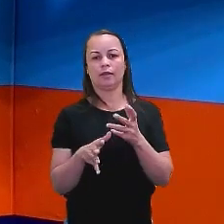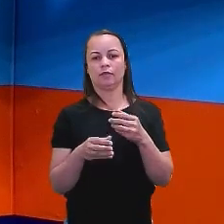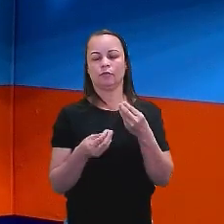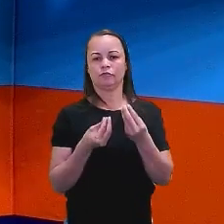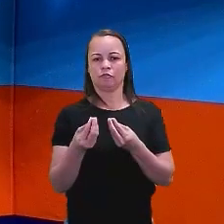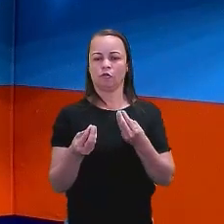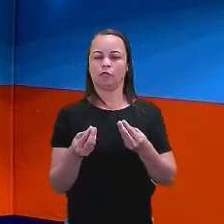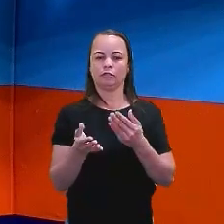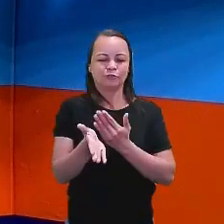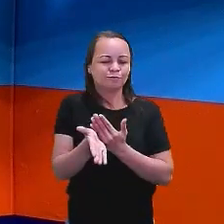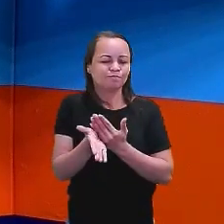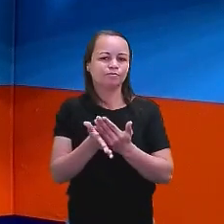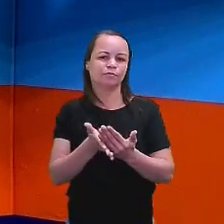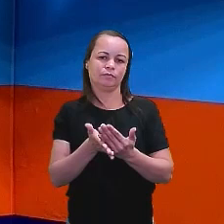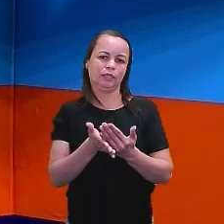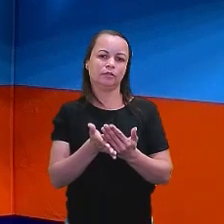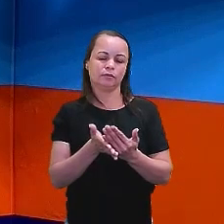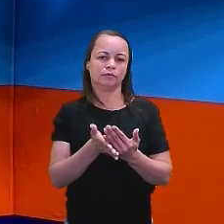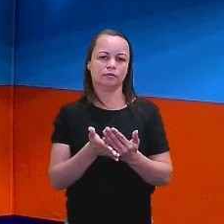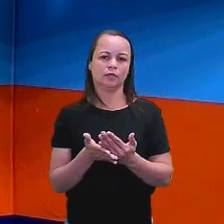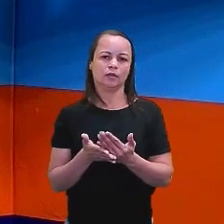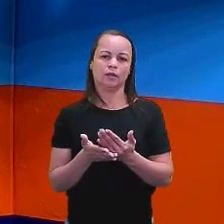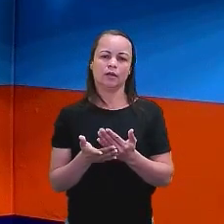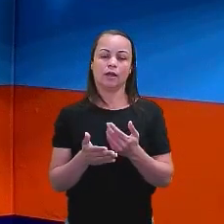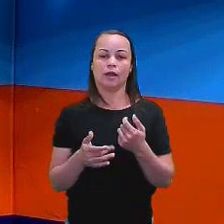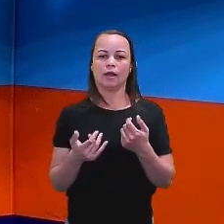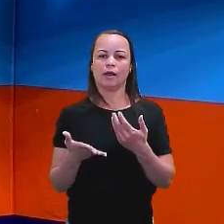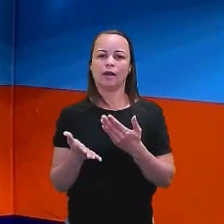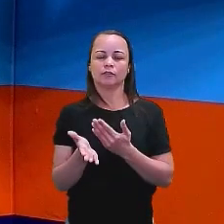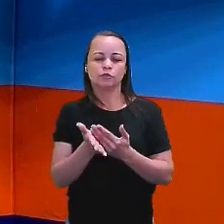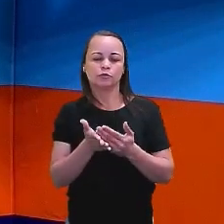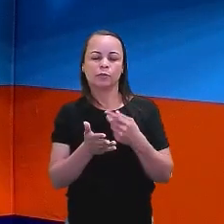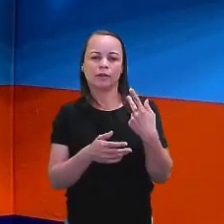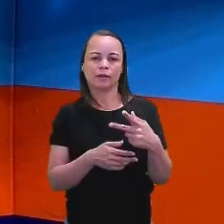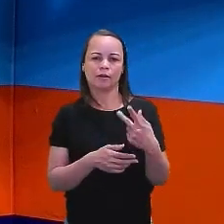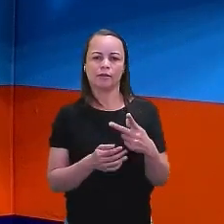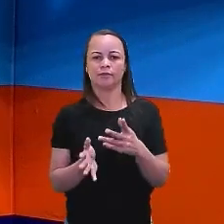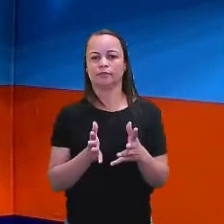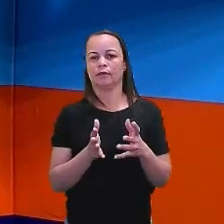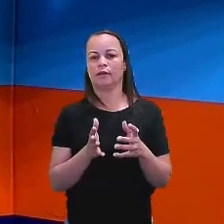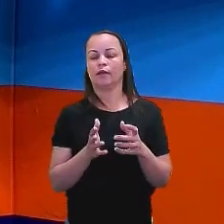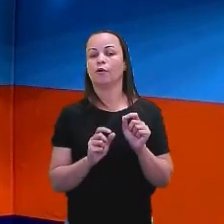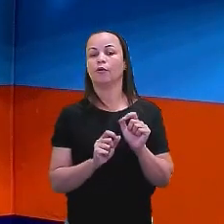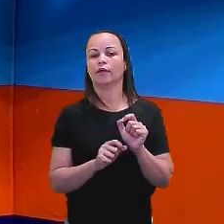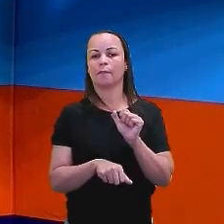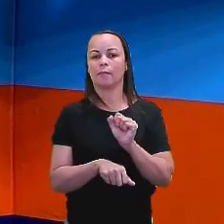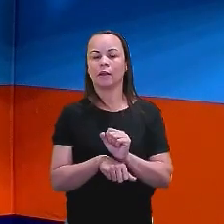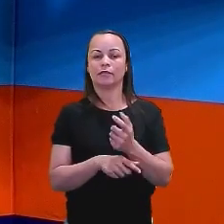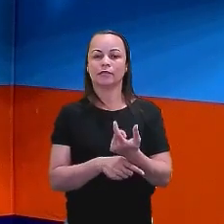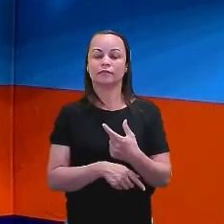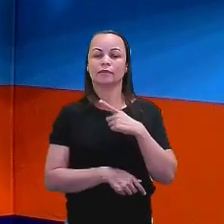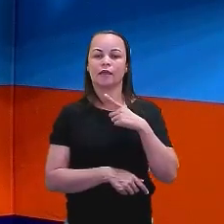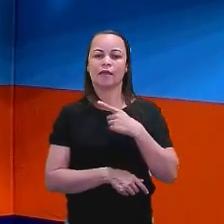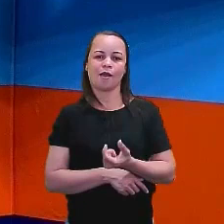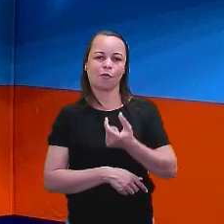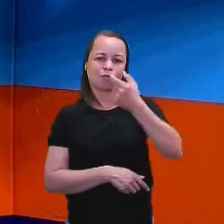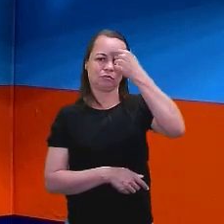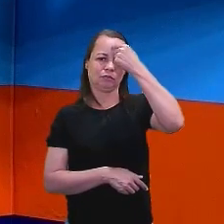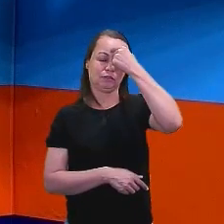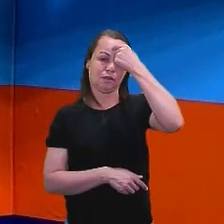de começar a superá-la é através dessa